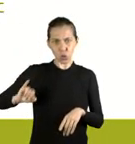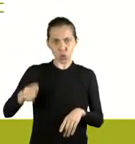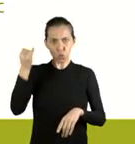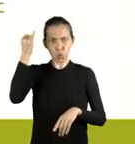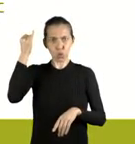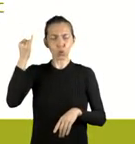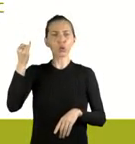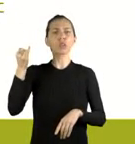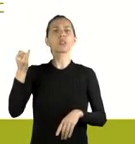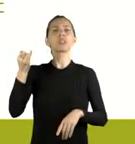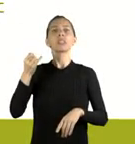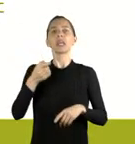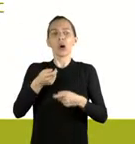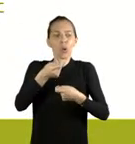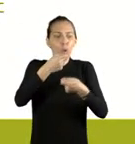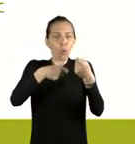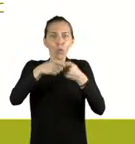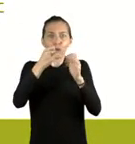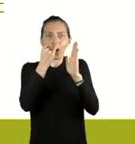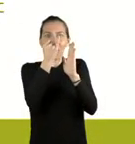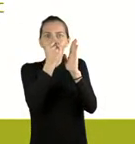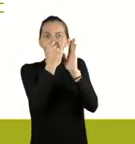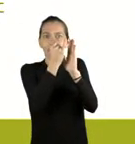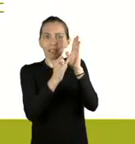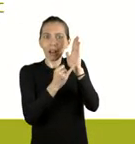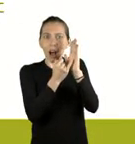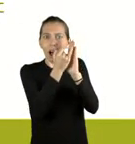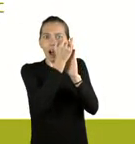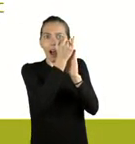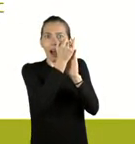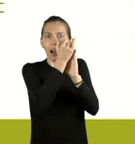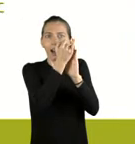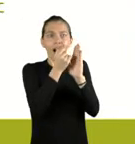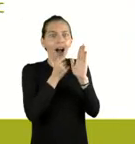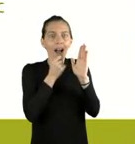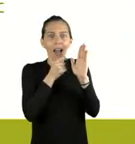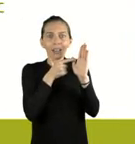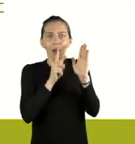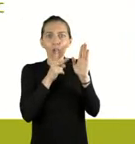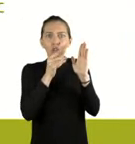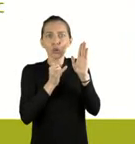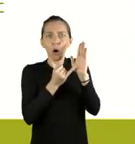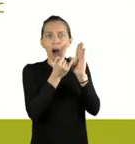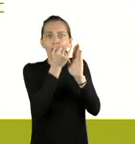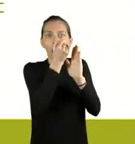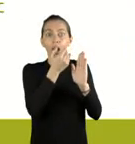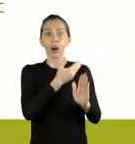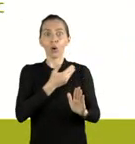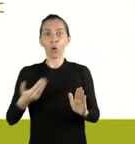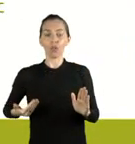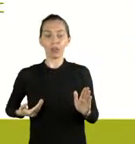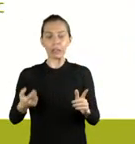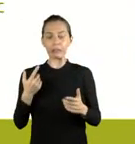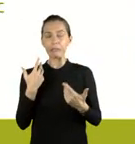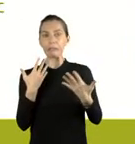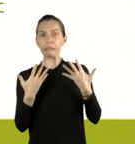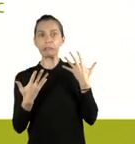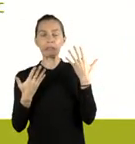isso começa a preocupar o governo. Né? E o que acontece também? Ao mesmo tempo, a gente ouve